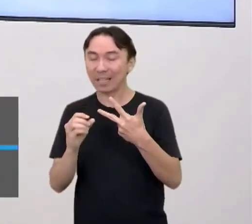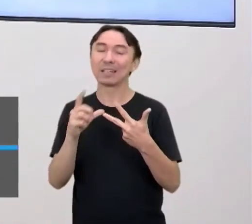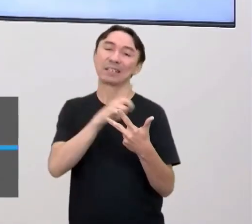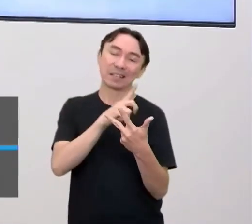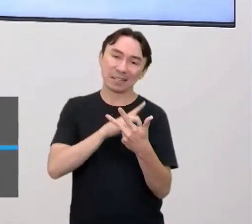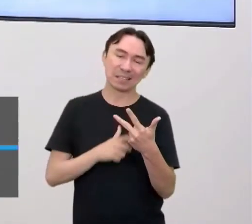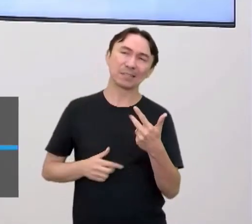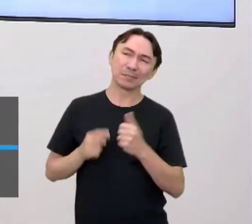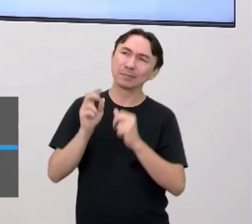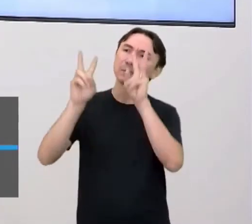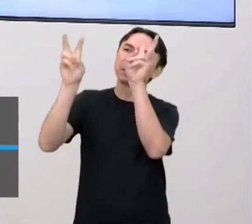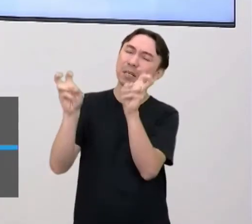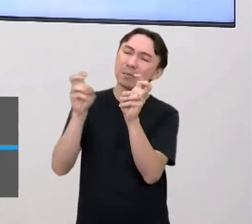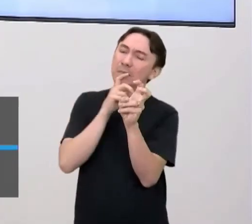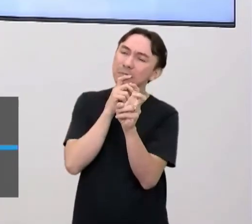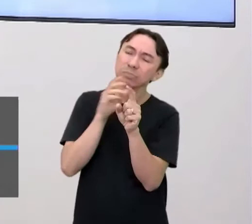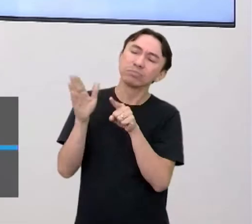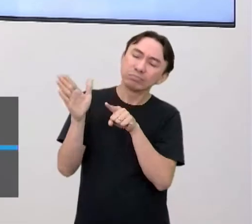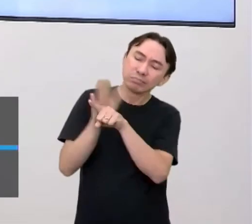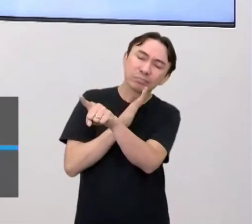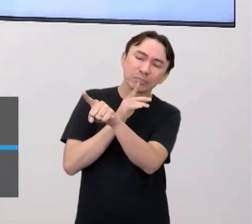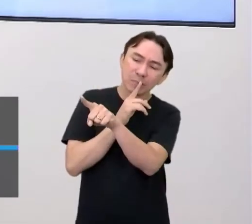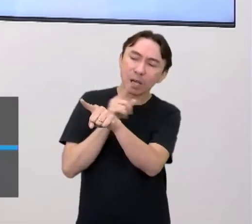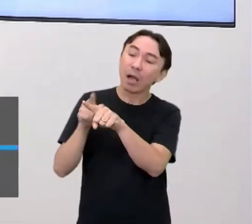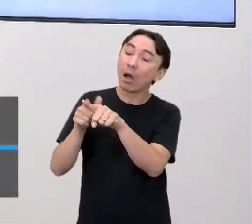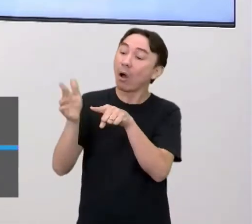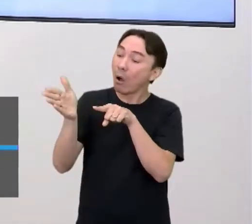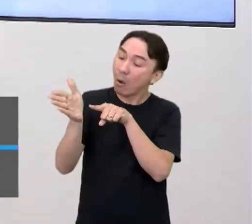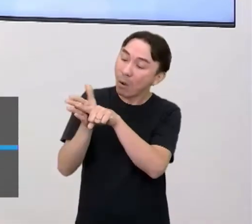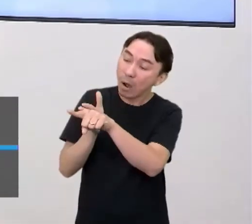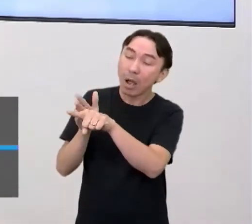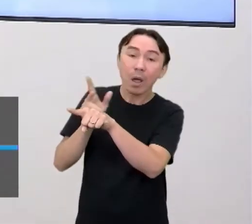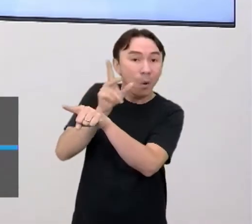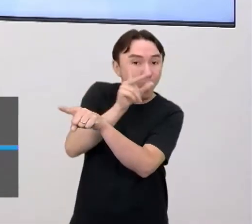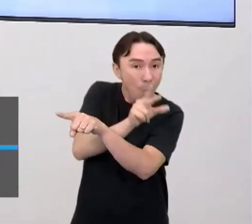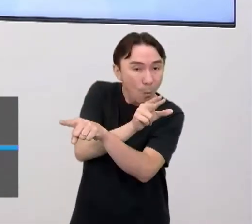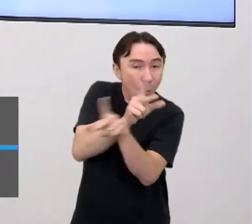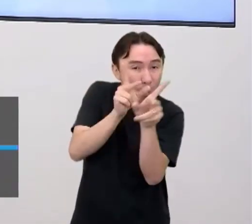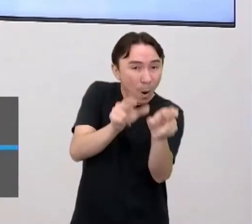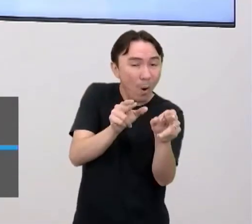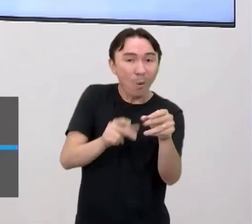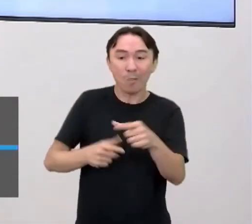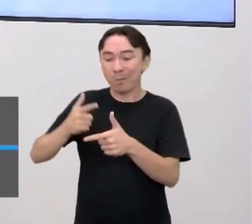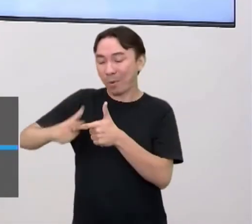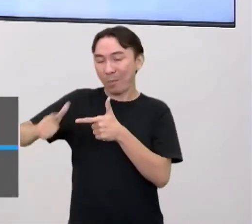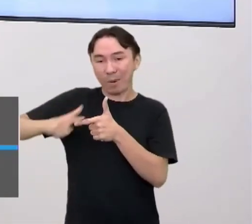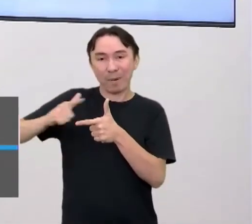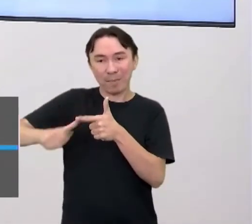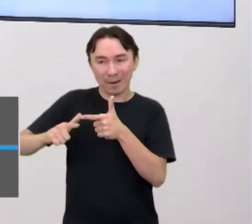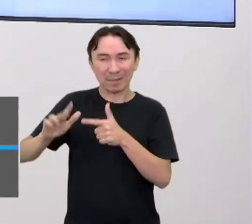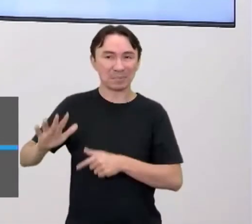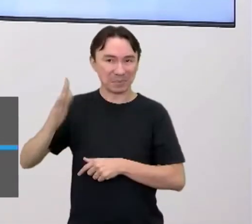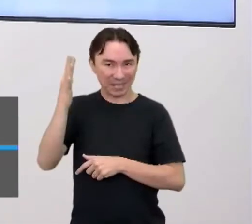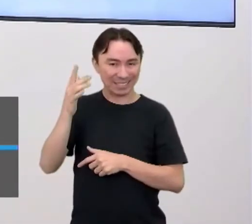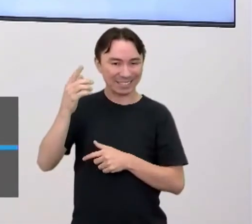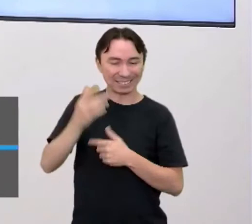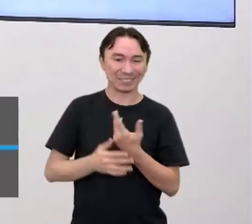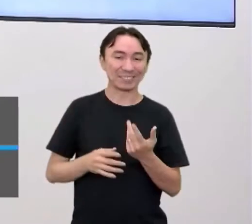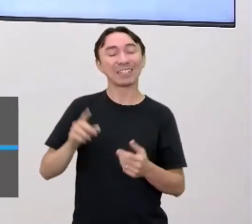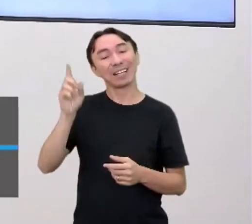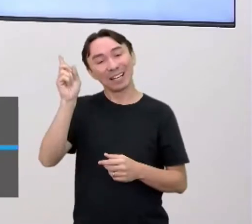pergunta, né? Então eu tenho que problematizar a situação. Então aí começa o estudo científico, a